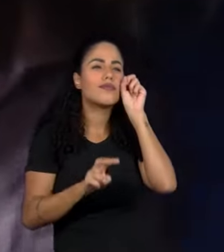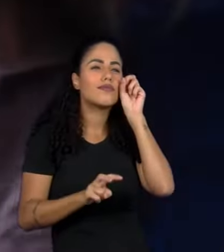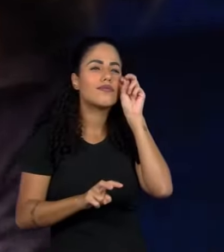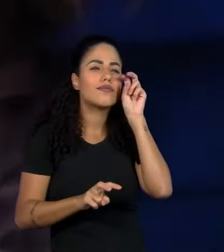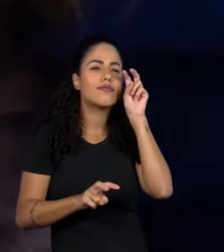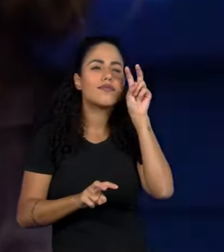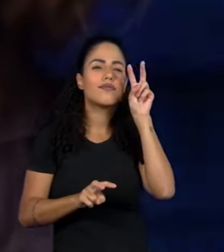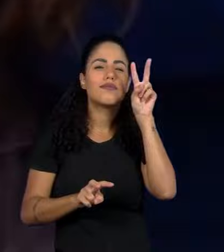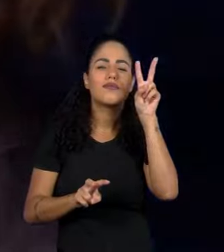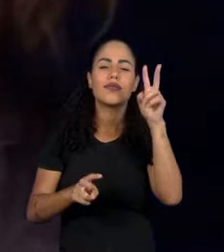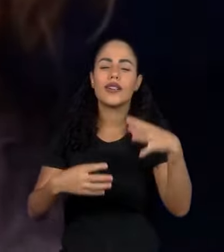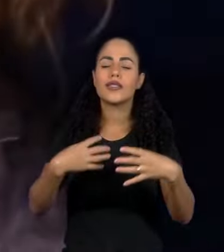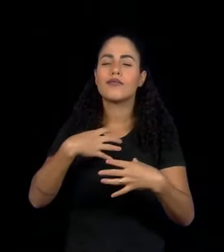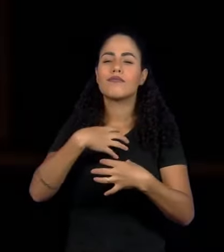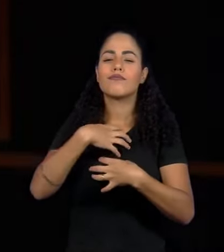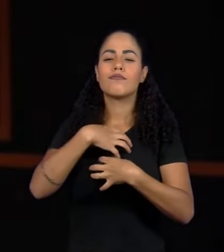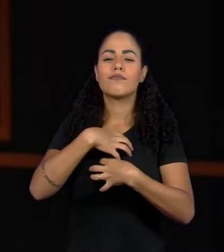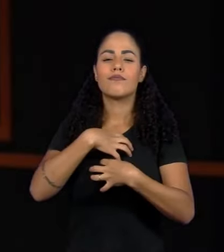E assim vai.